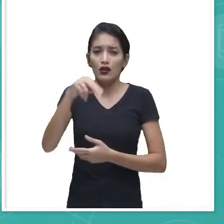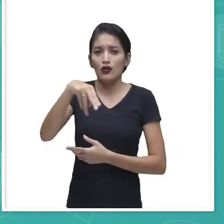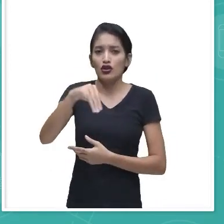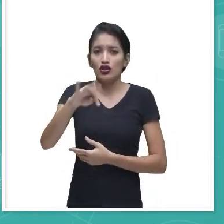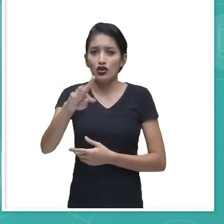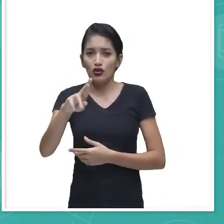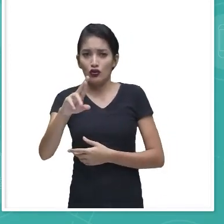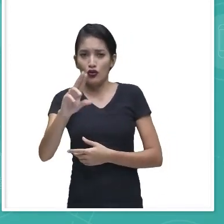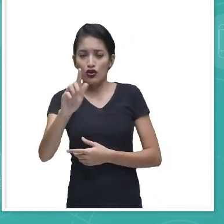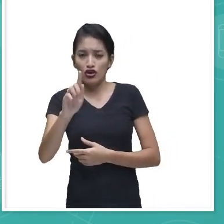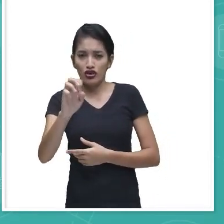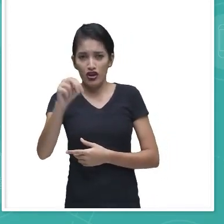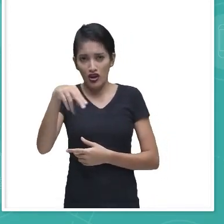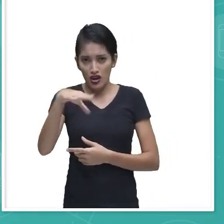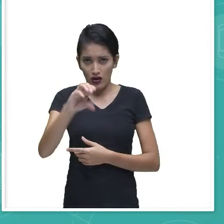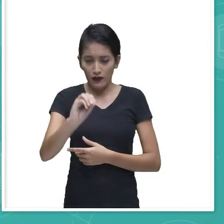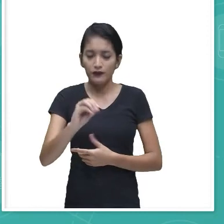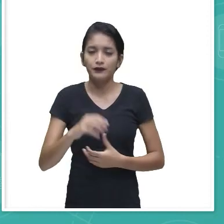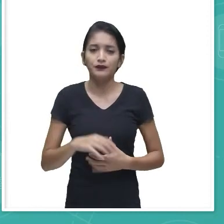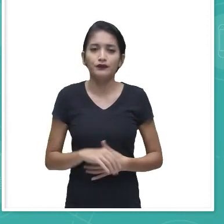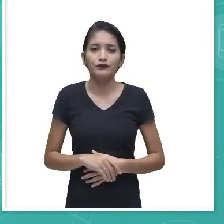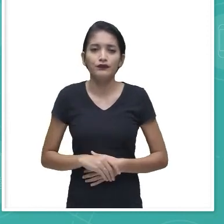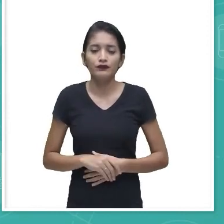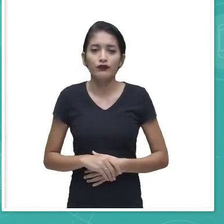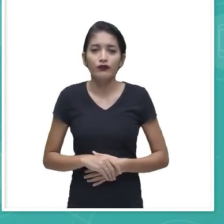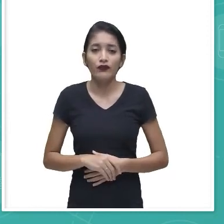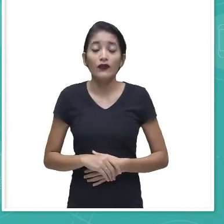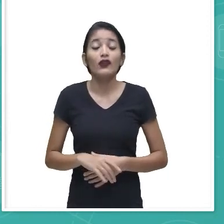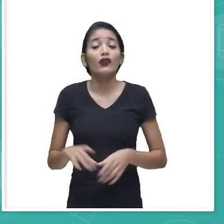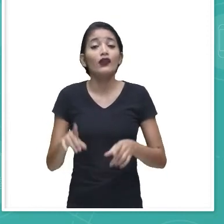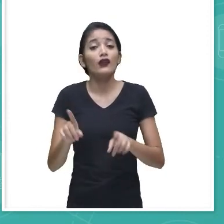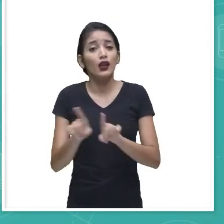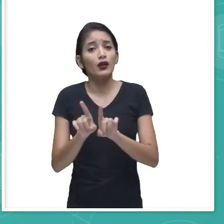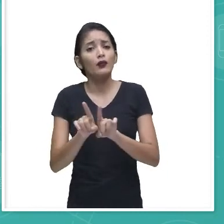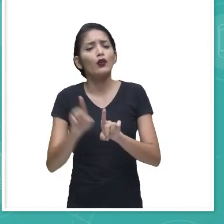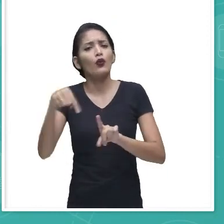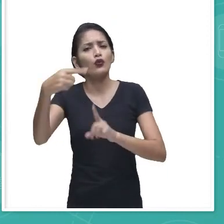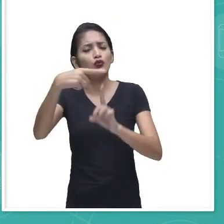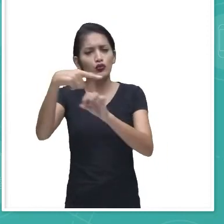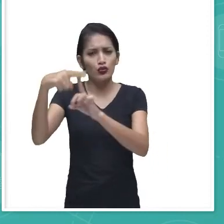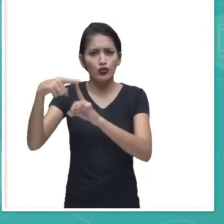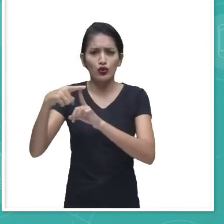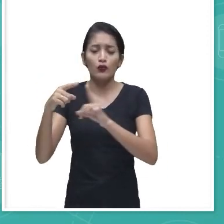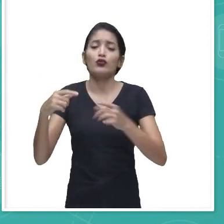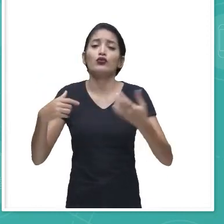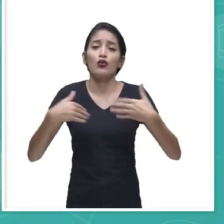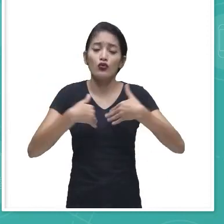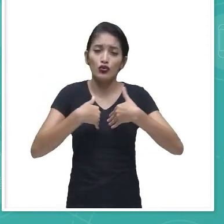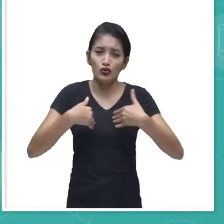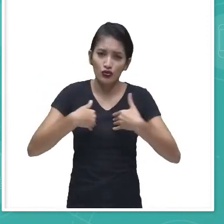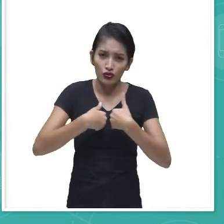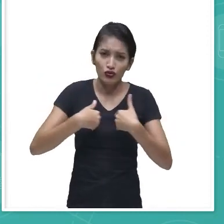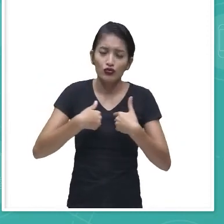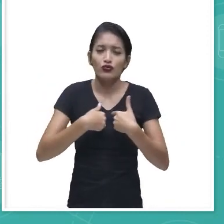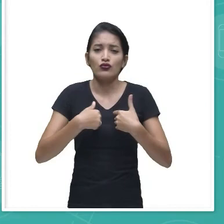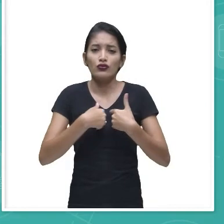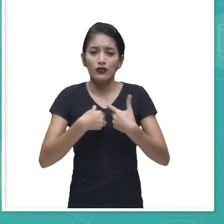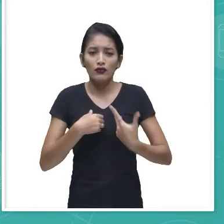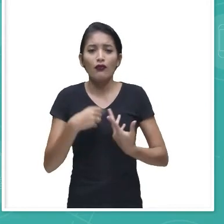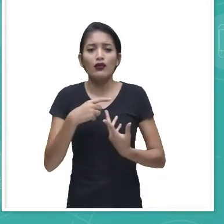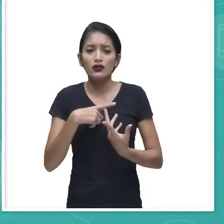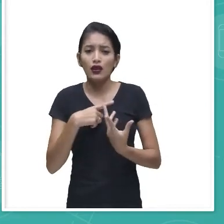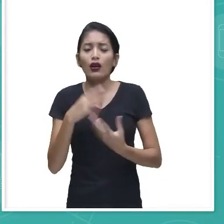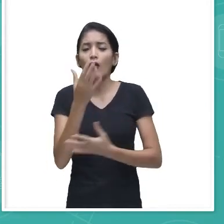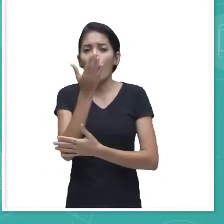desculpa, aí que está na atmosfera. Uma outra forma também é que os animais que são herbívoros também vão obter